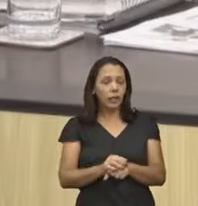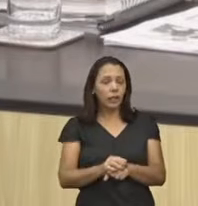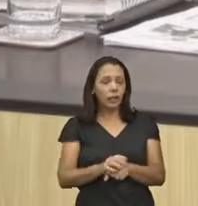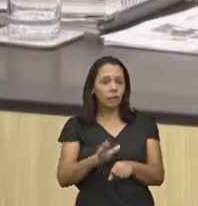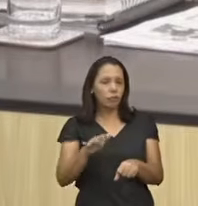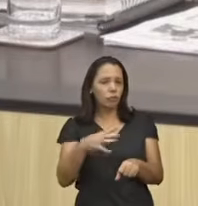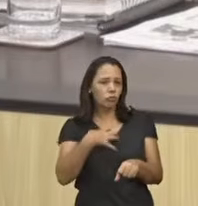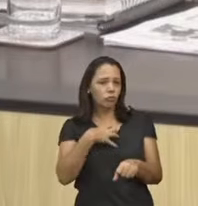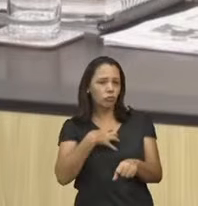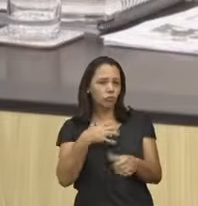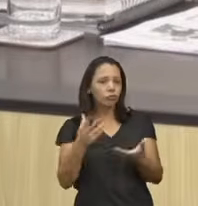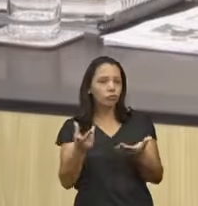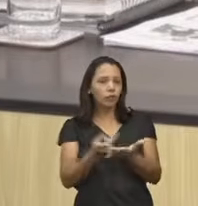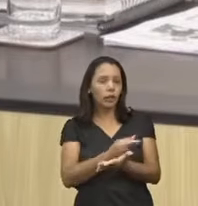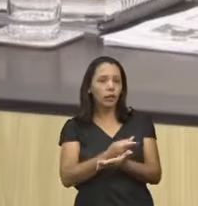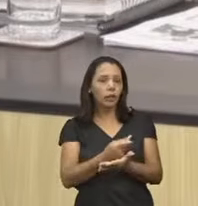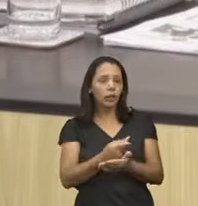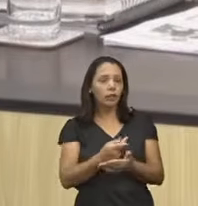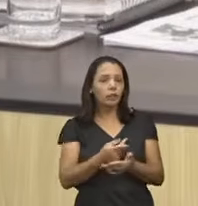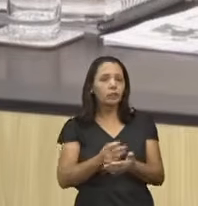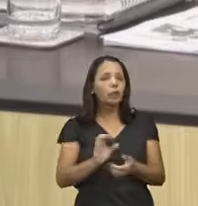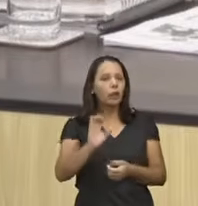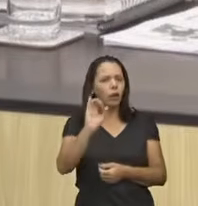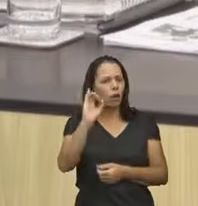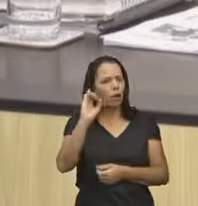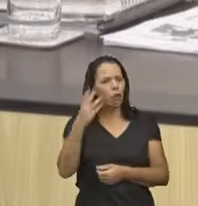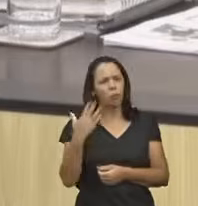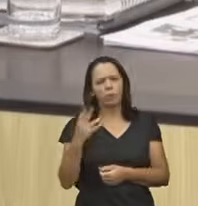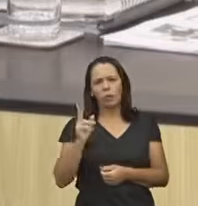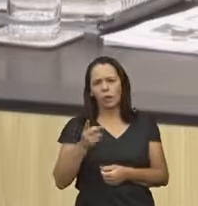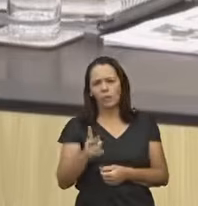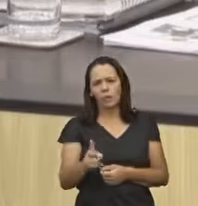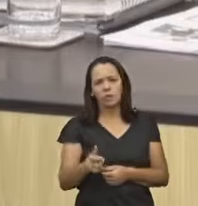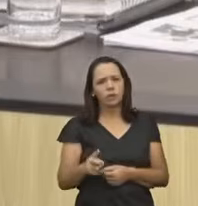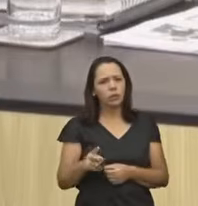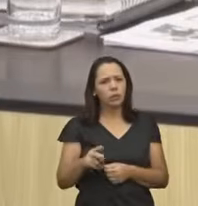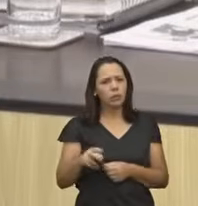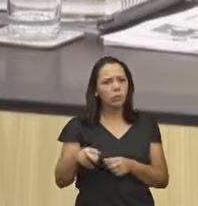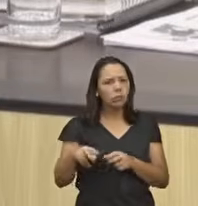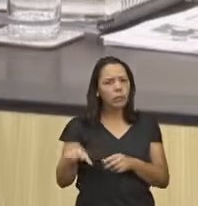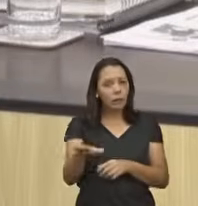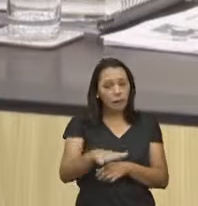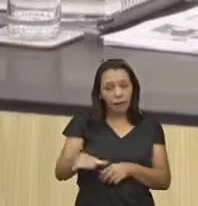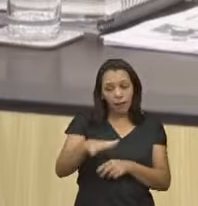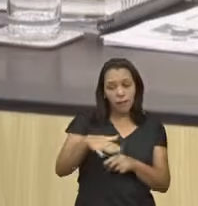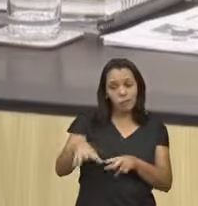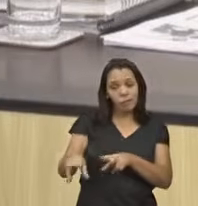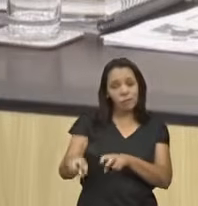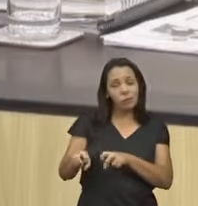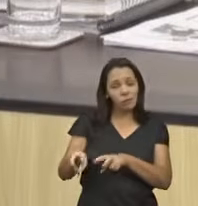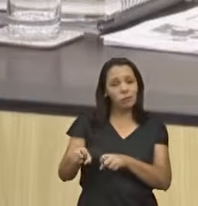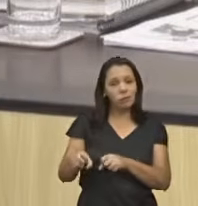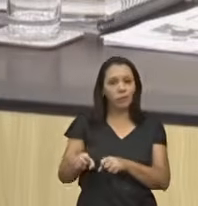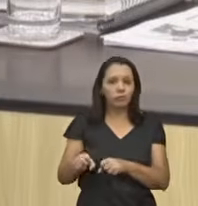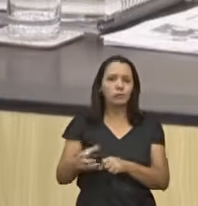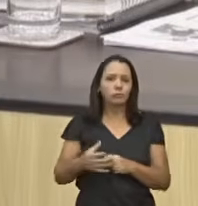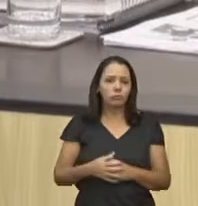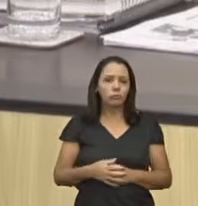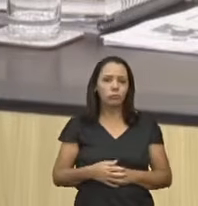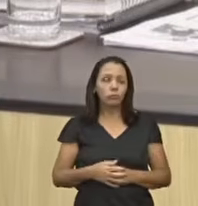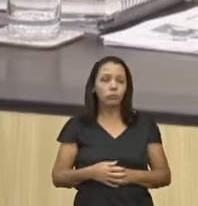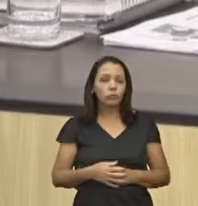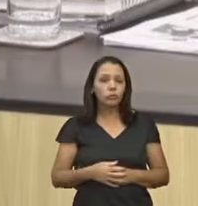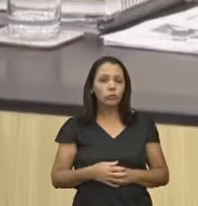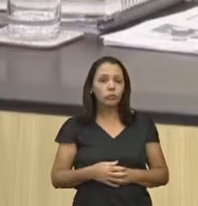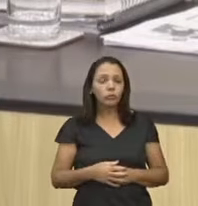grileiros, né? Que a gente tem visto aí por várias áreas rurais da nossa cidade. Isso entristece o nosso coração. Mas quando a gente